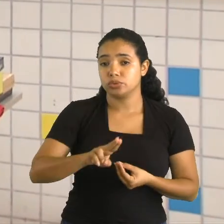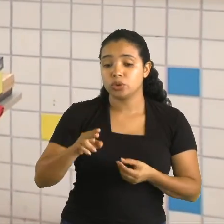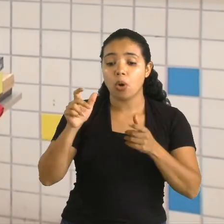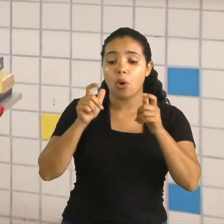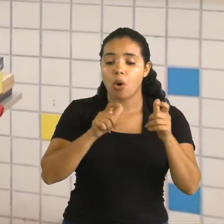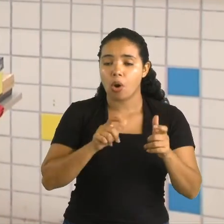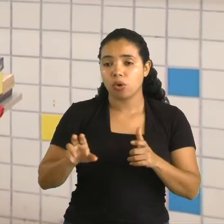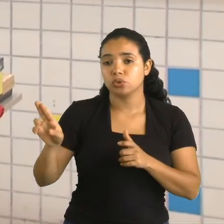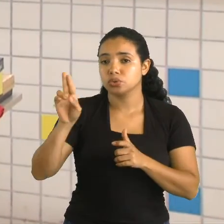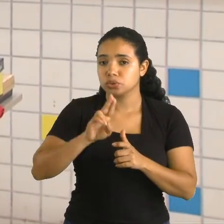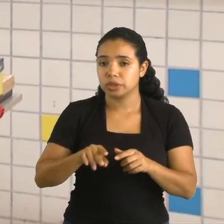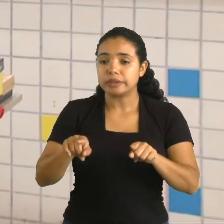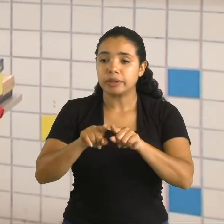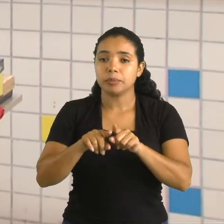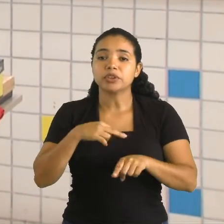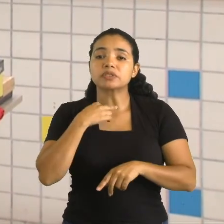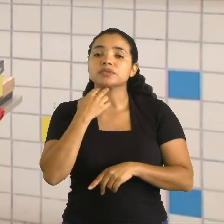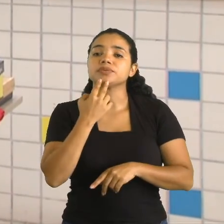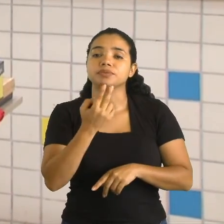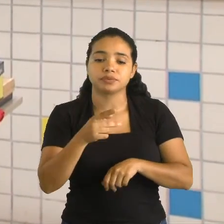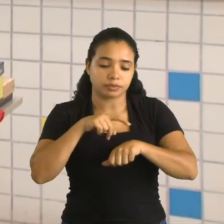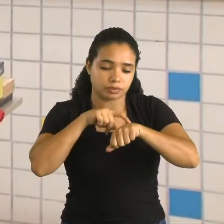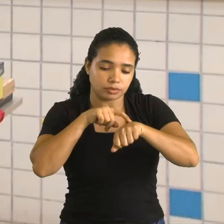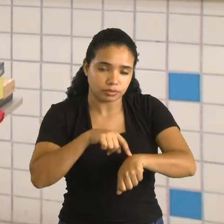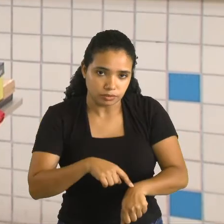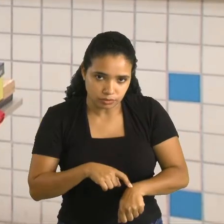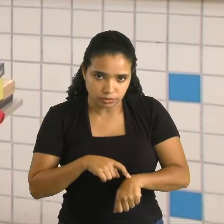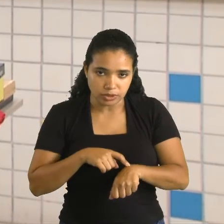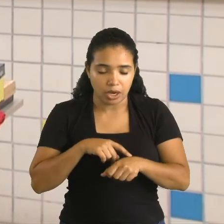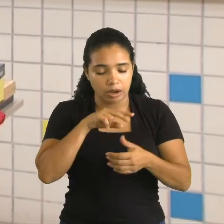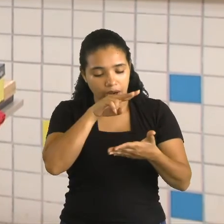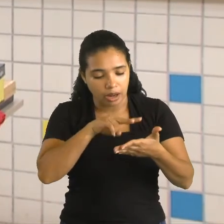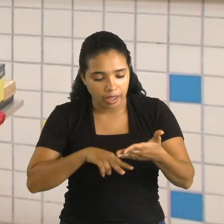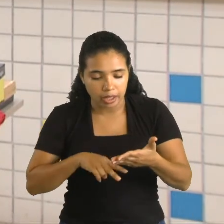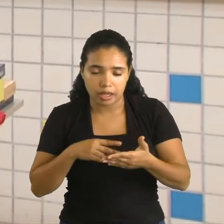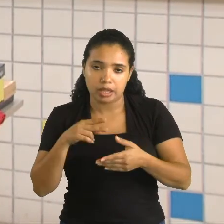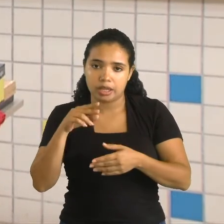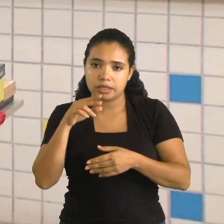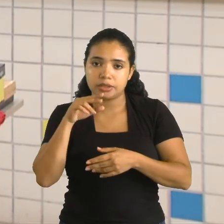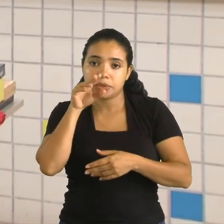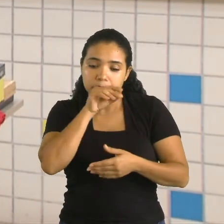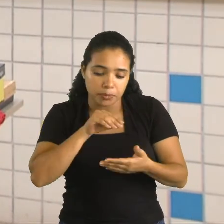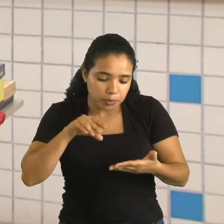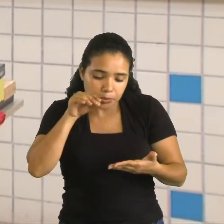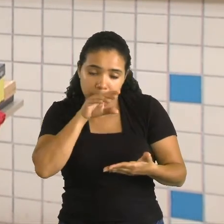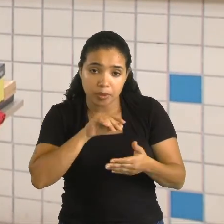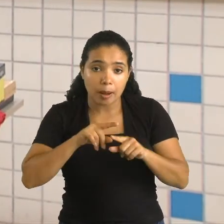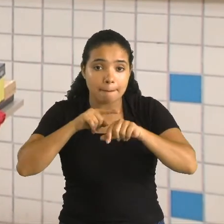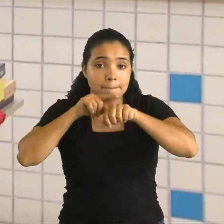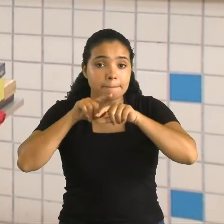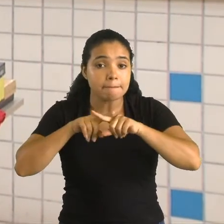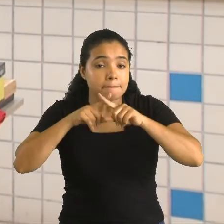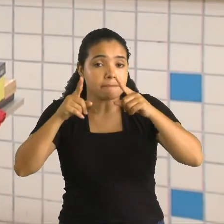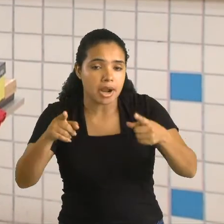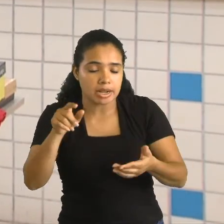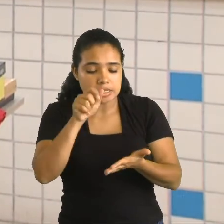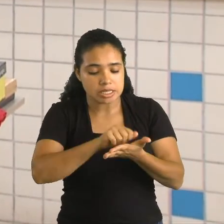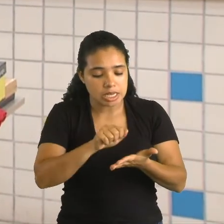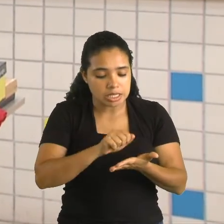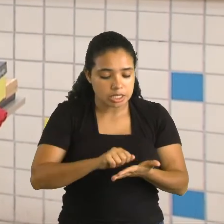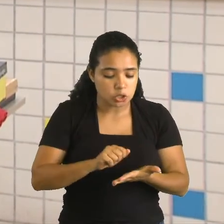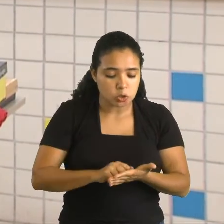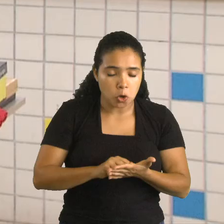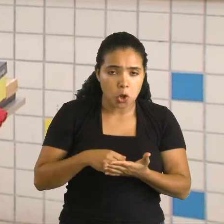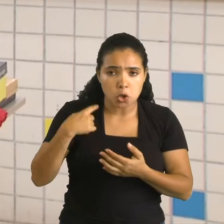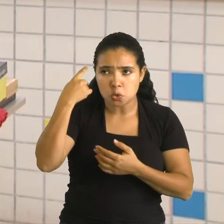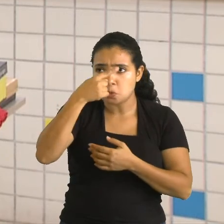e a minha entonação de voz na hora que eu estou lendo, que eu estou falando. Mas na escrita, como eu não posso e nem tenho